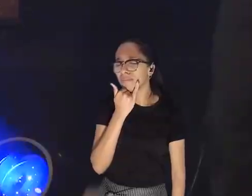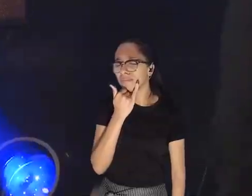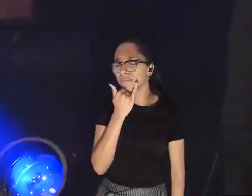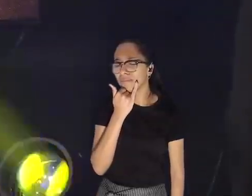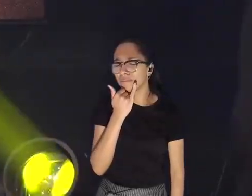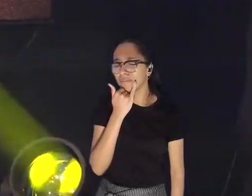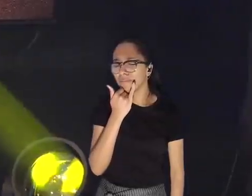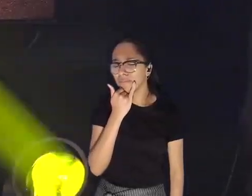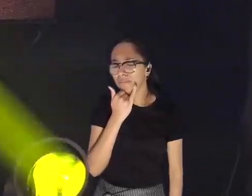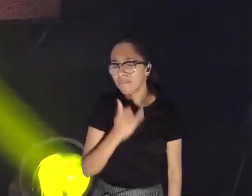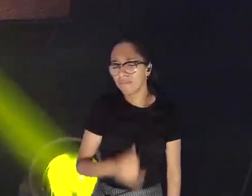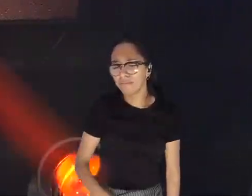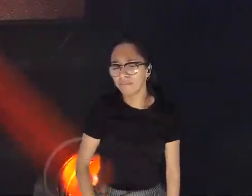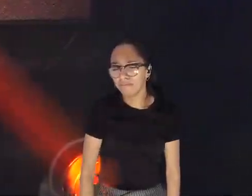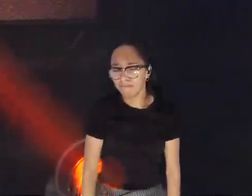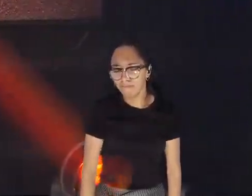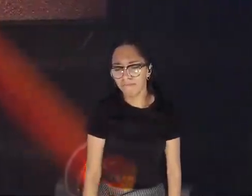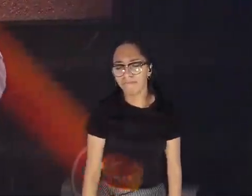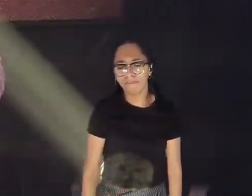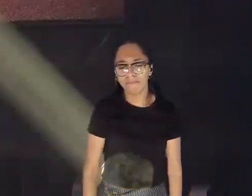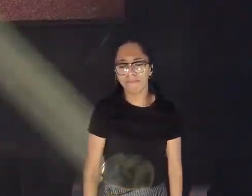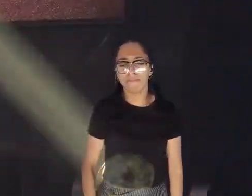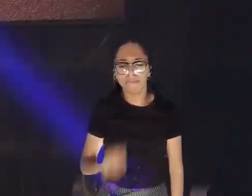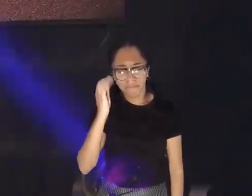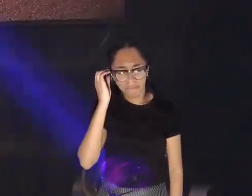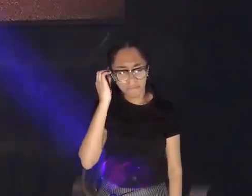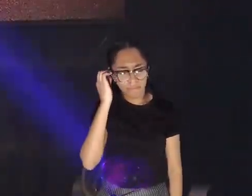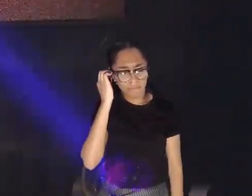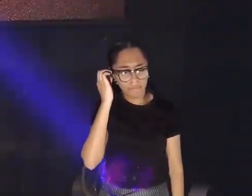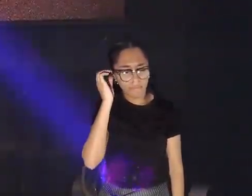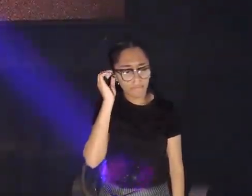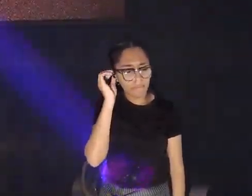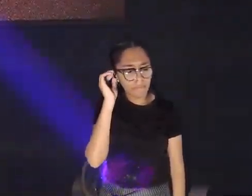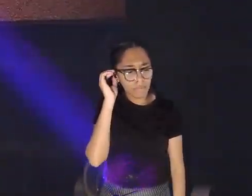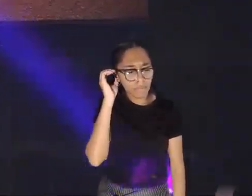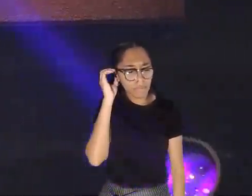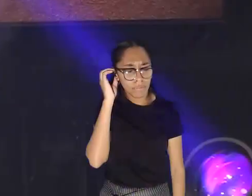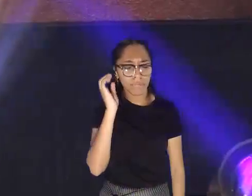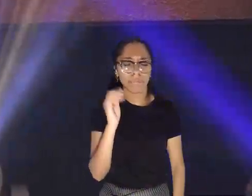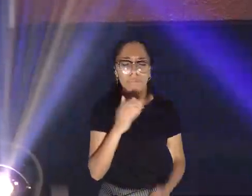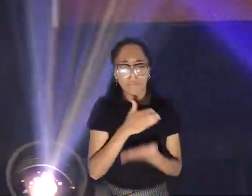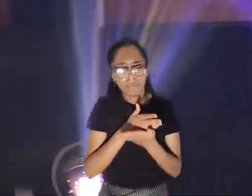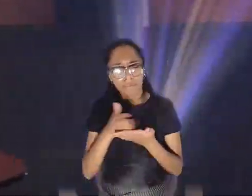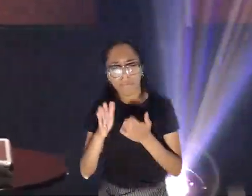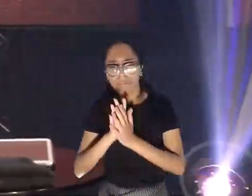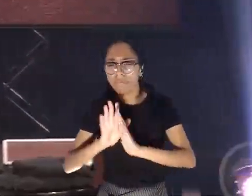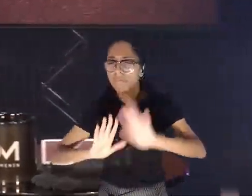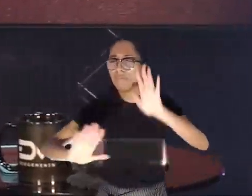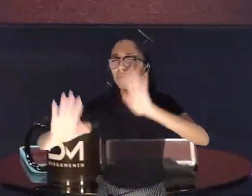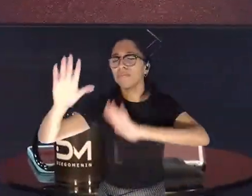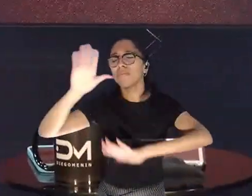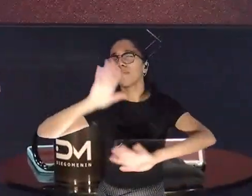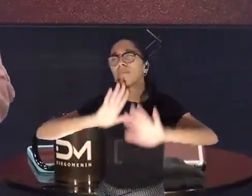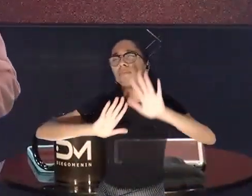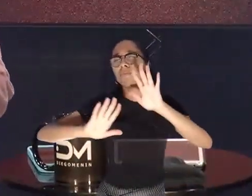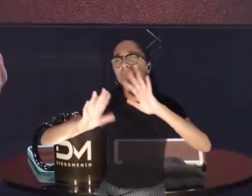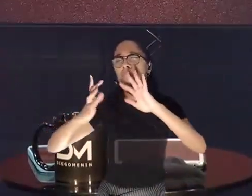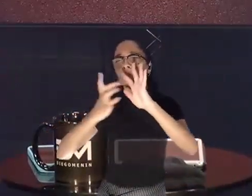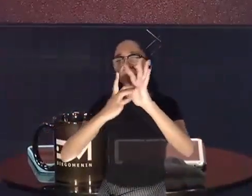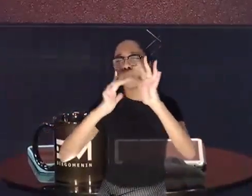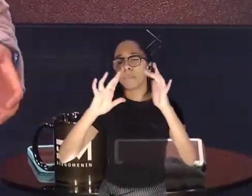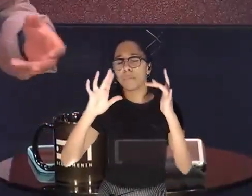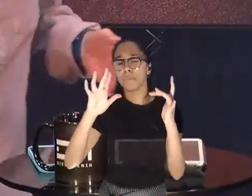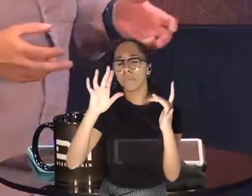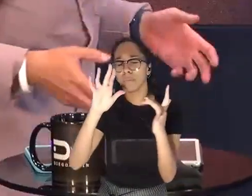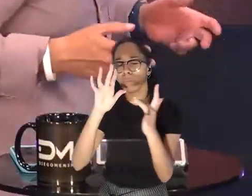pedir perdão, com os olhos fechados, começa a dizer: glória ao nome de Jesus, glória a Deus, glória Espírito,